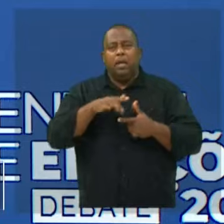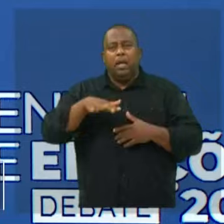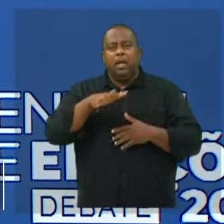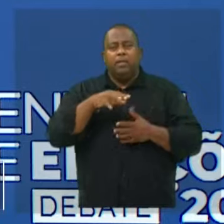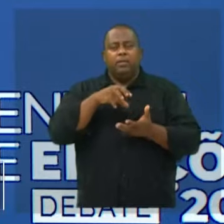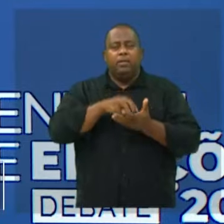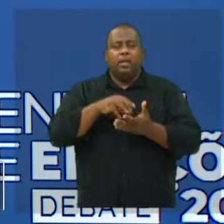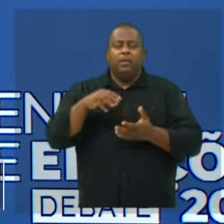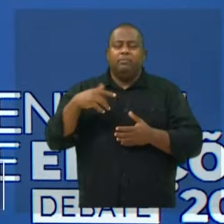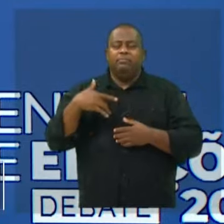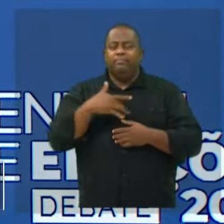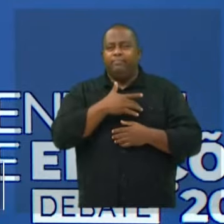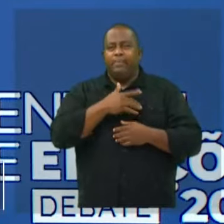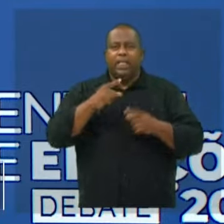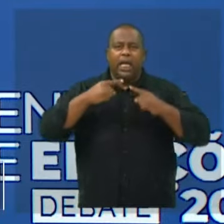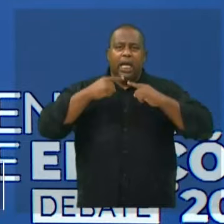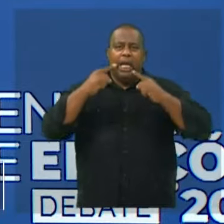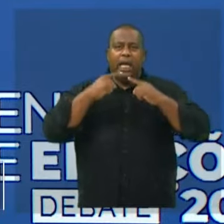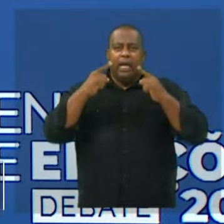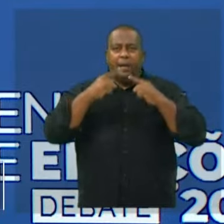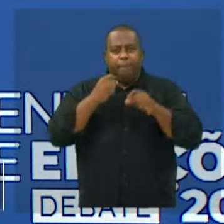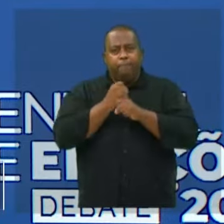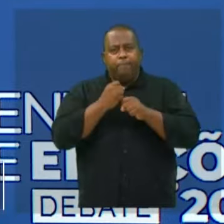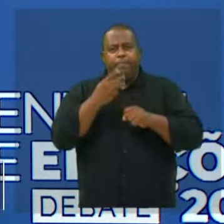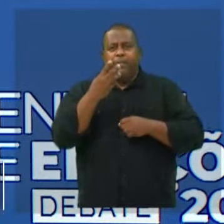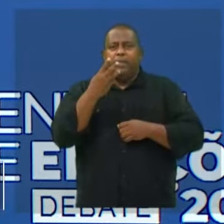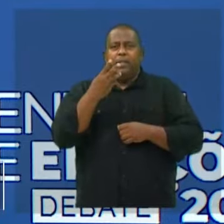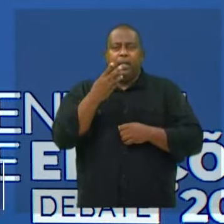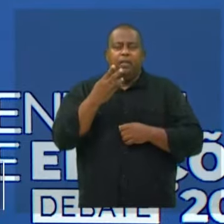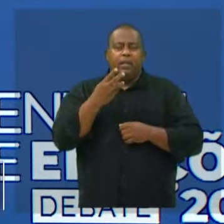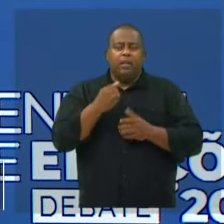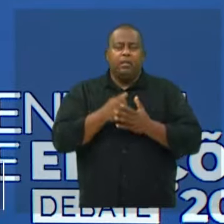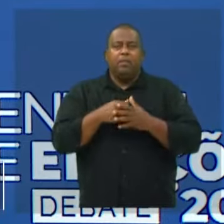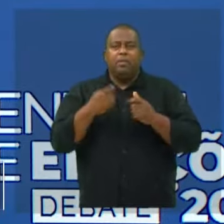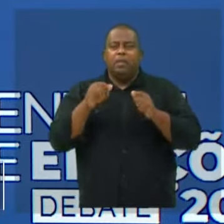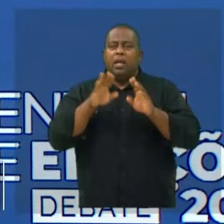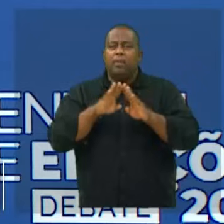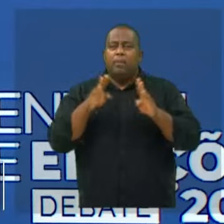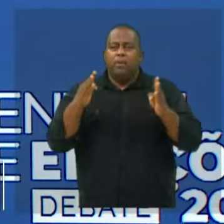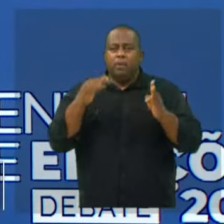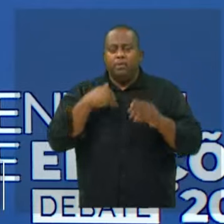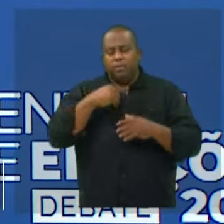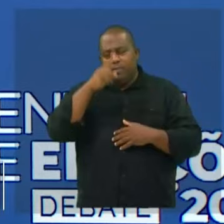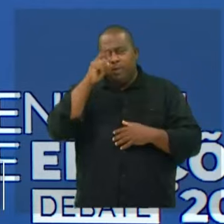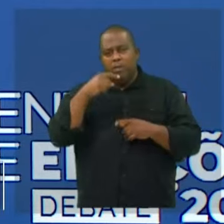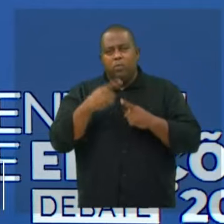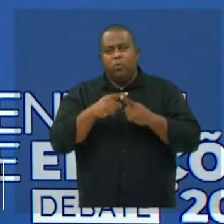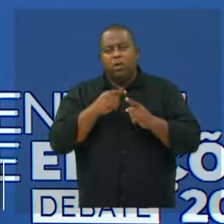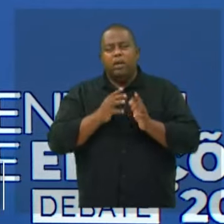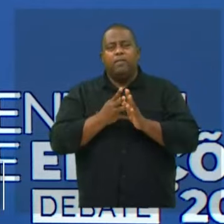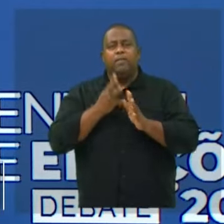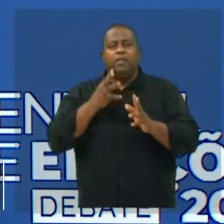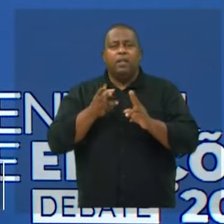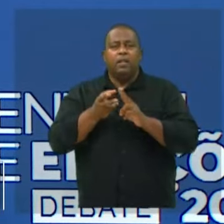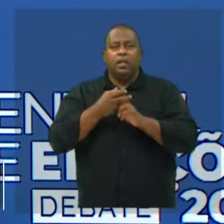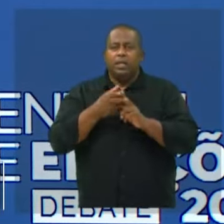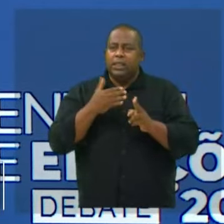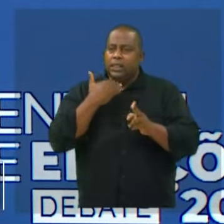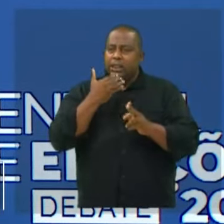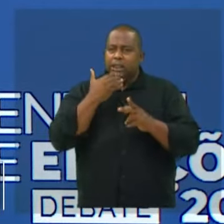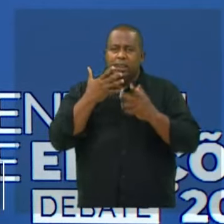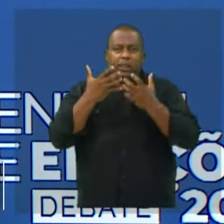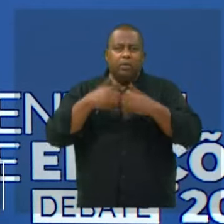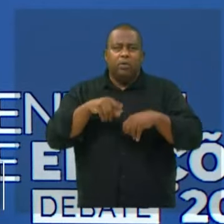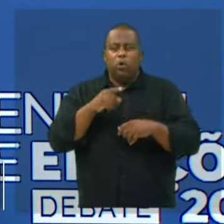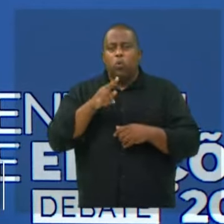população sofrer eu gritei durante 3 anos para que as portas se reabrisse porque a regulação não funciona a UPA tava com 30